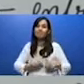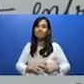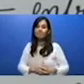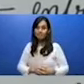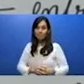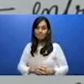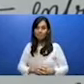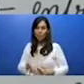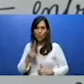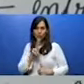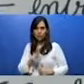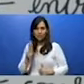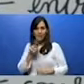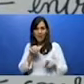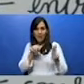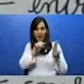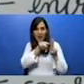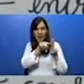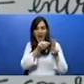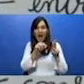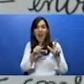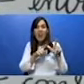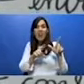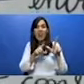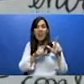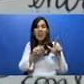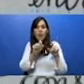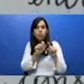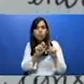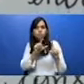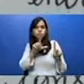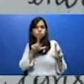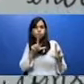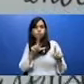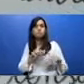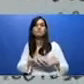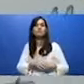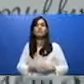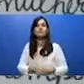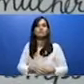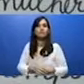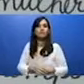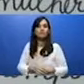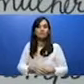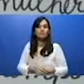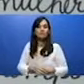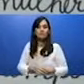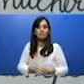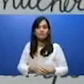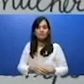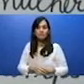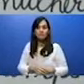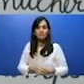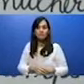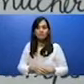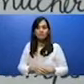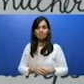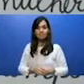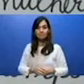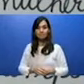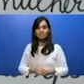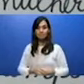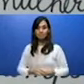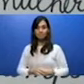nós utilizamos letra maiúscula, mas aqui nós já começamos com um nome próprio, por isso é letra maiúscula. Isso, muito bem.